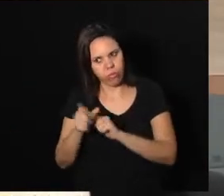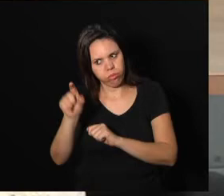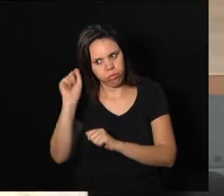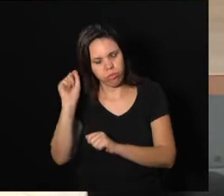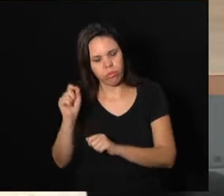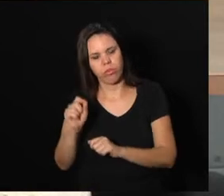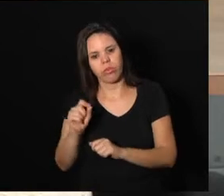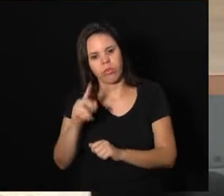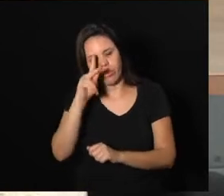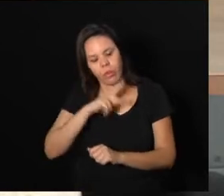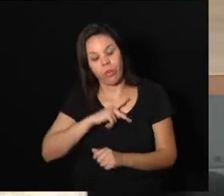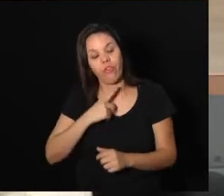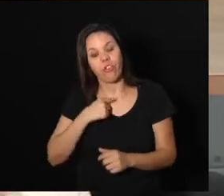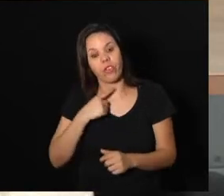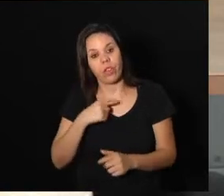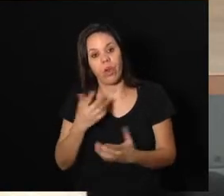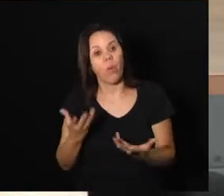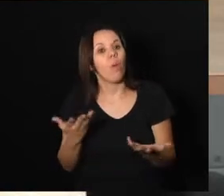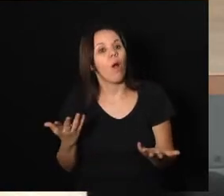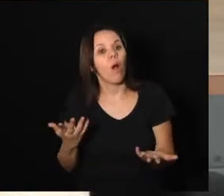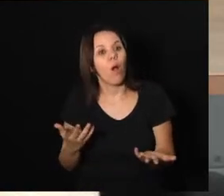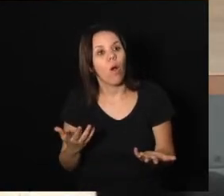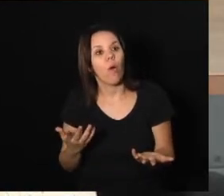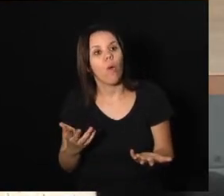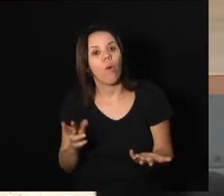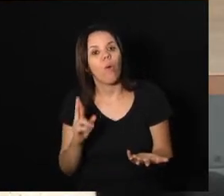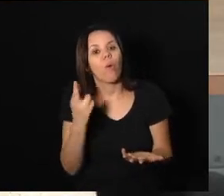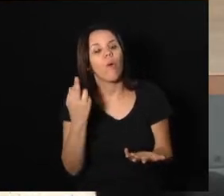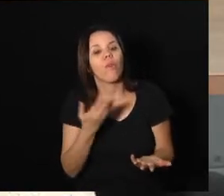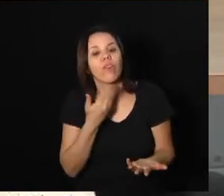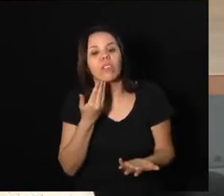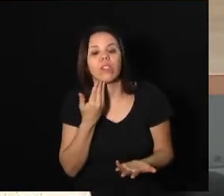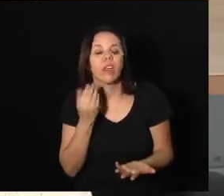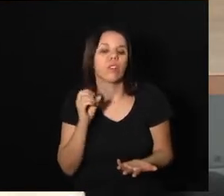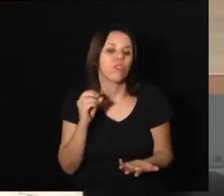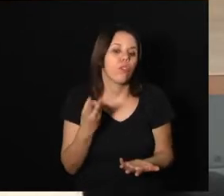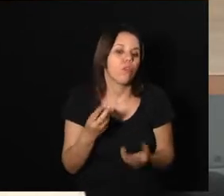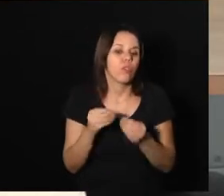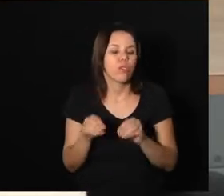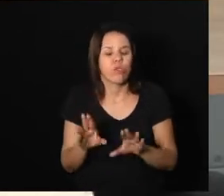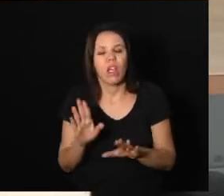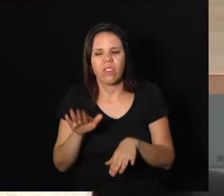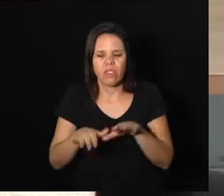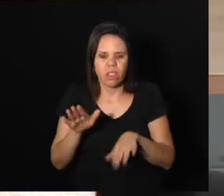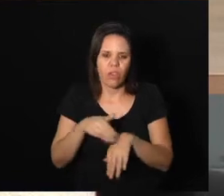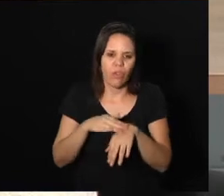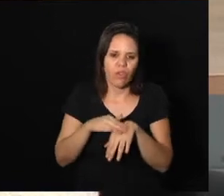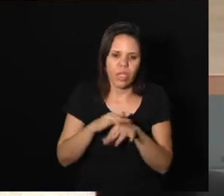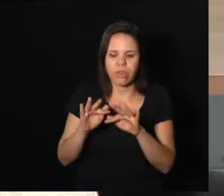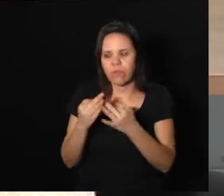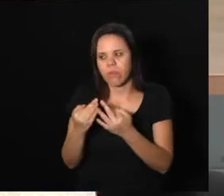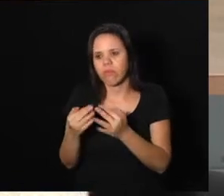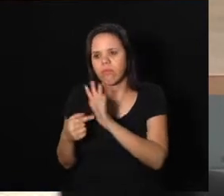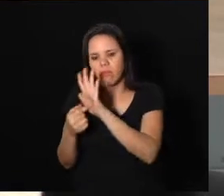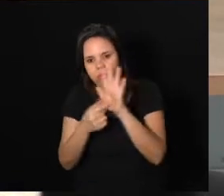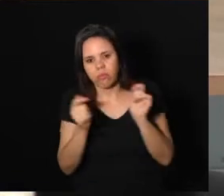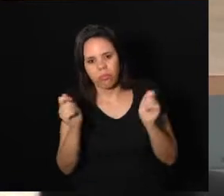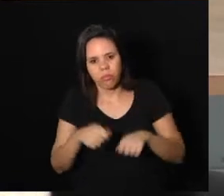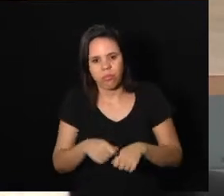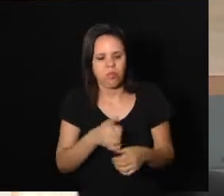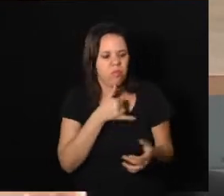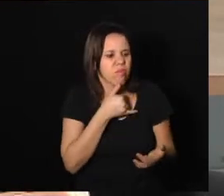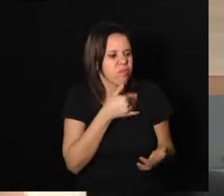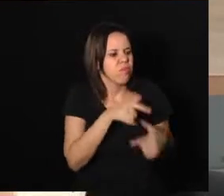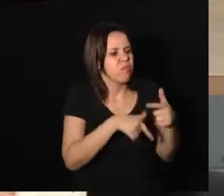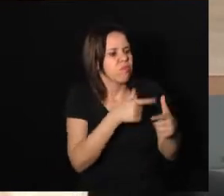escolha, para ele entender também os ganhos, as perdas. Em alguns casos a gente conversa com os pais e mostra para ele o quanto que ele pode ser